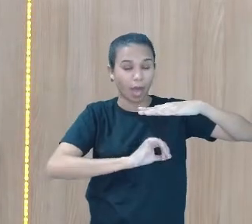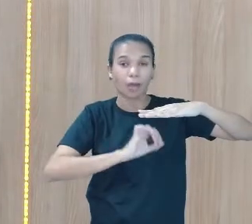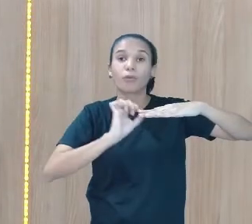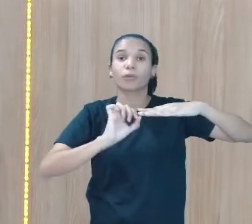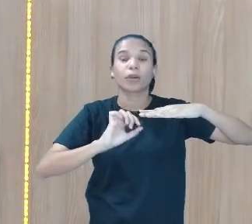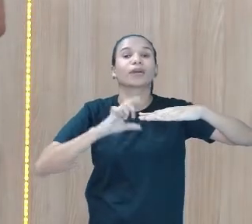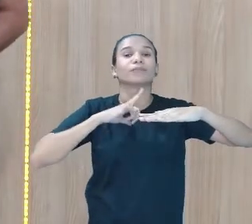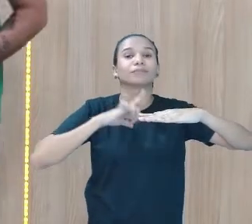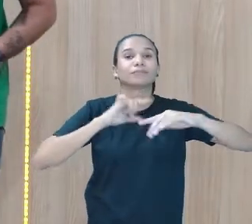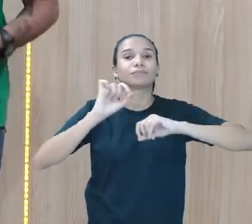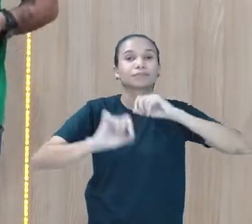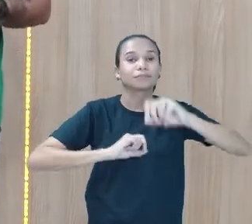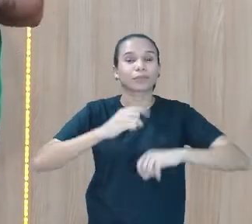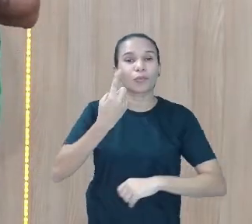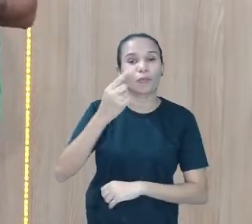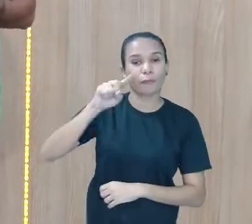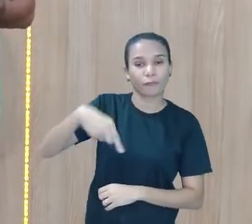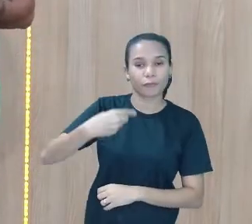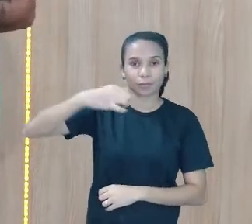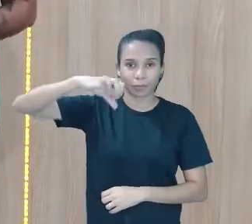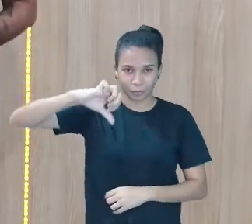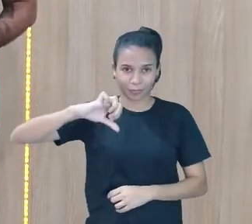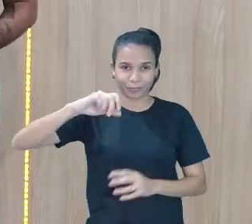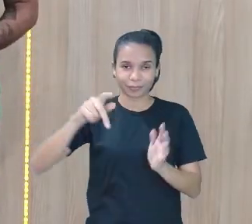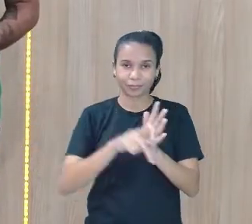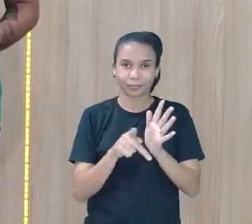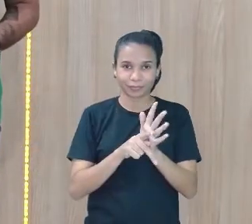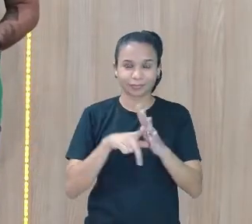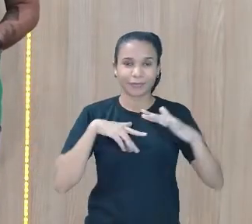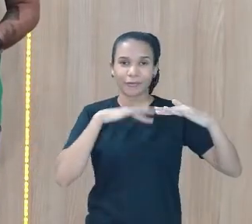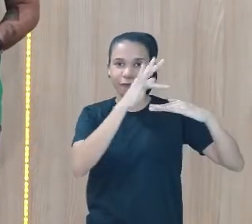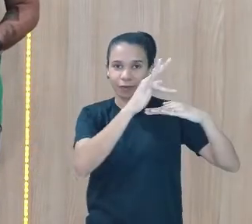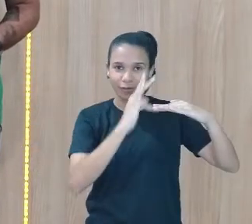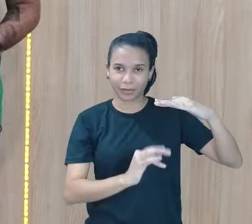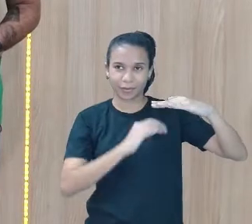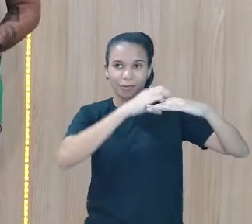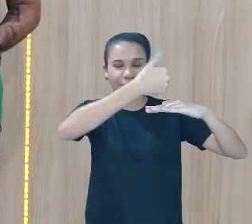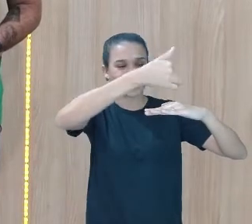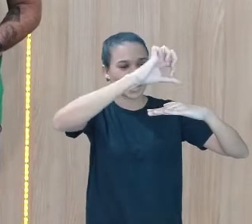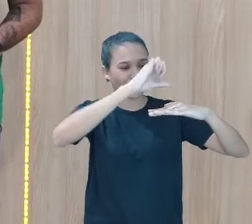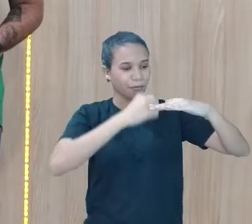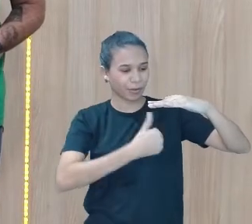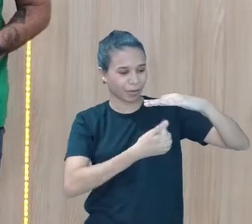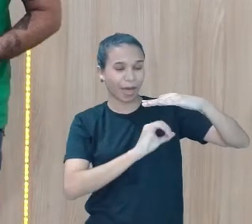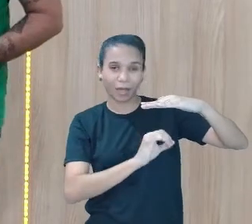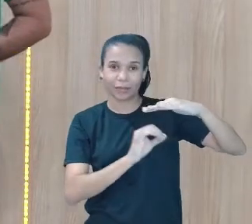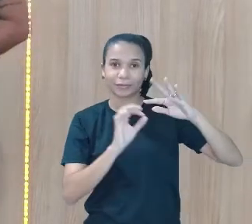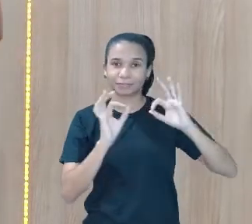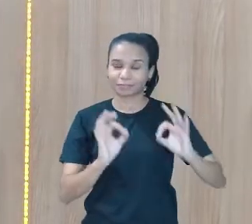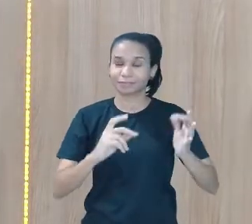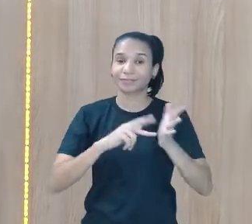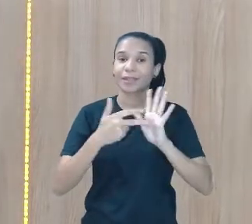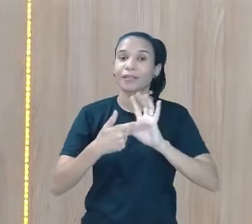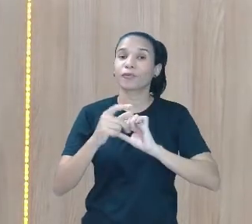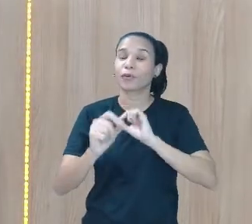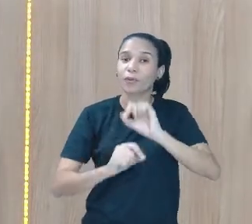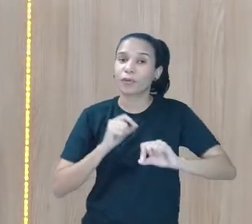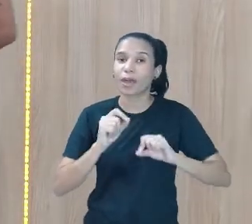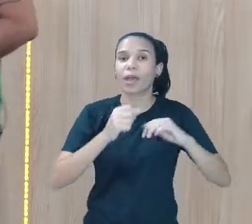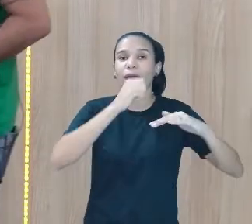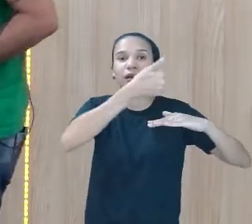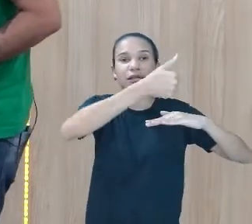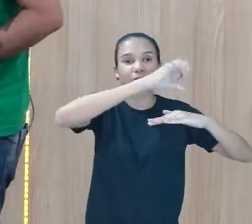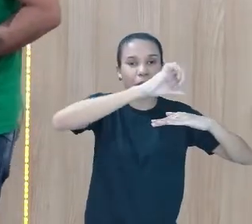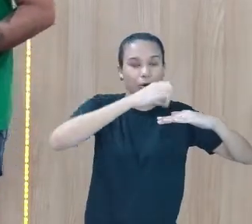ela é representada, ela tem a sua representação fracionária como 19 sobre 10. Ou seja, 19